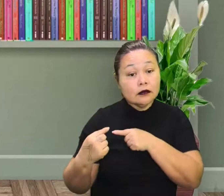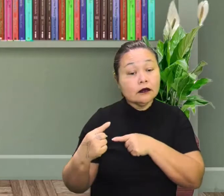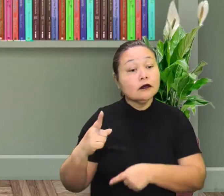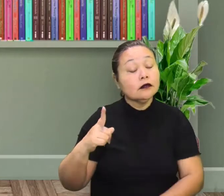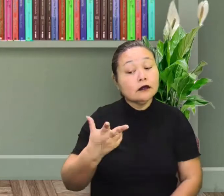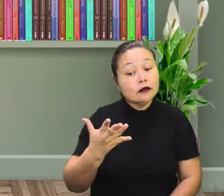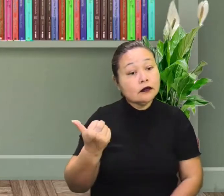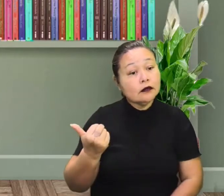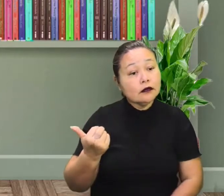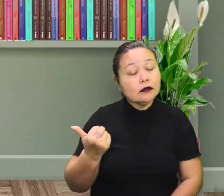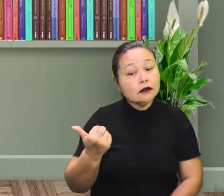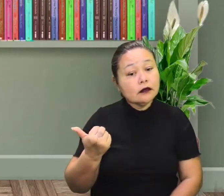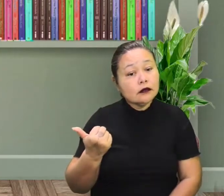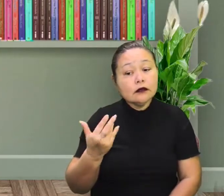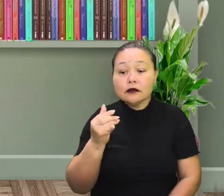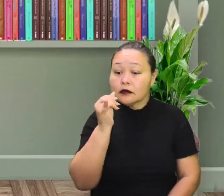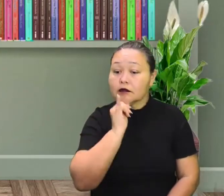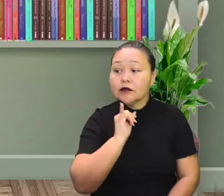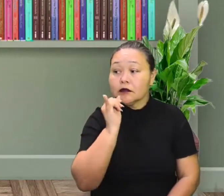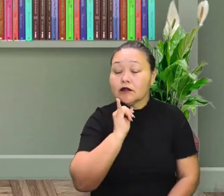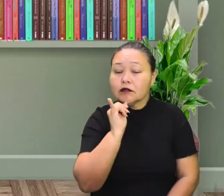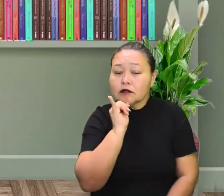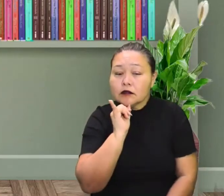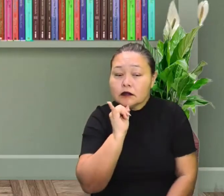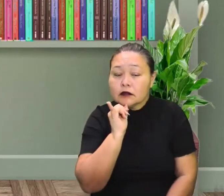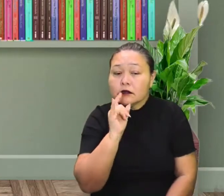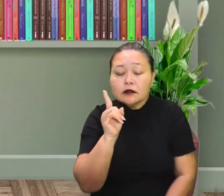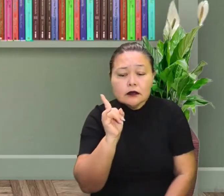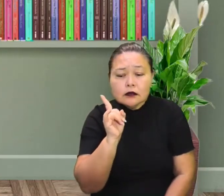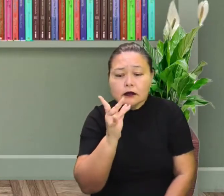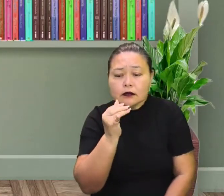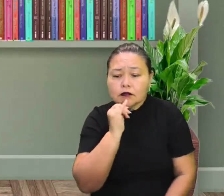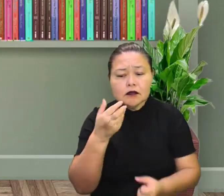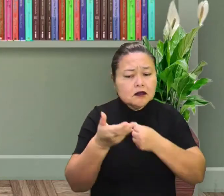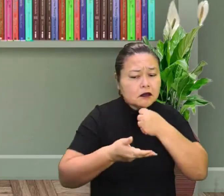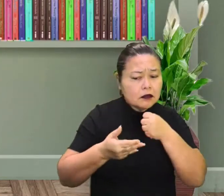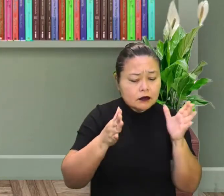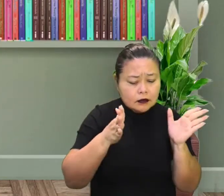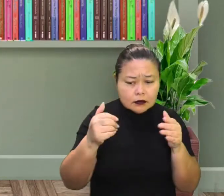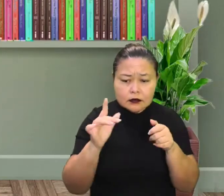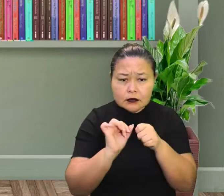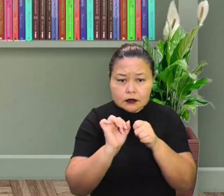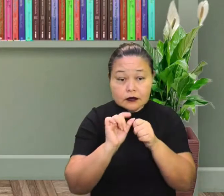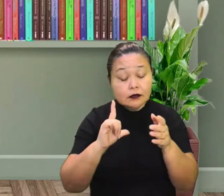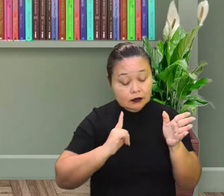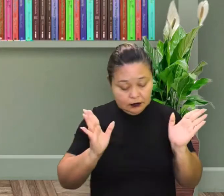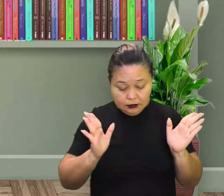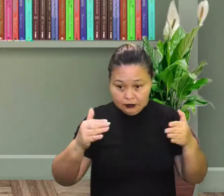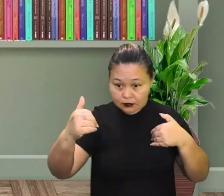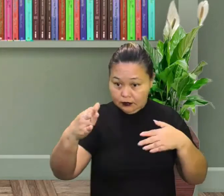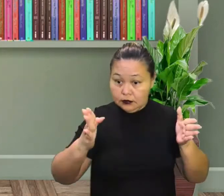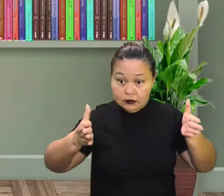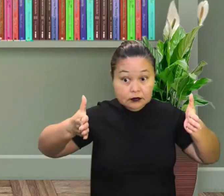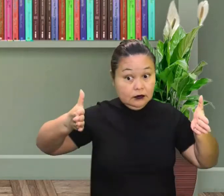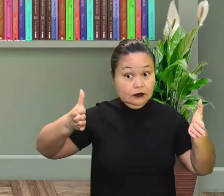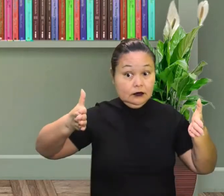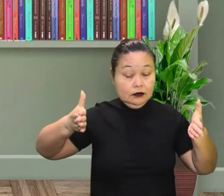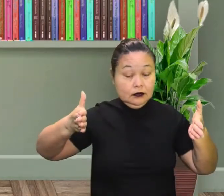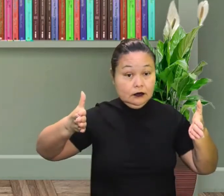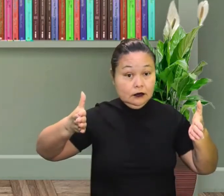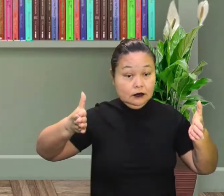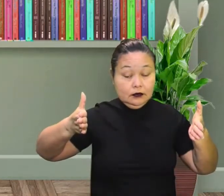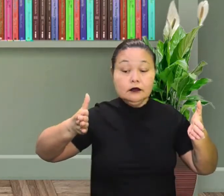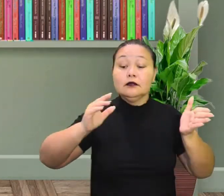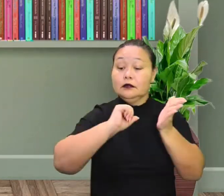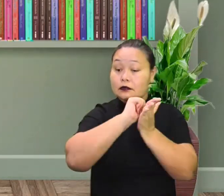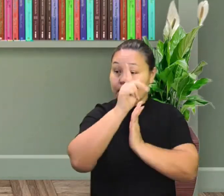nós vamos para um exemplo assim, bem esdrúxulo, por caixa. Temos uma caixa grande,